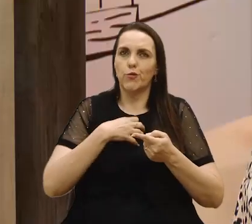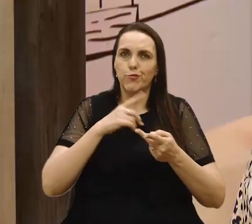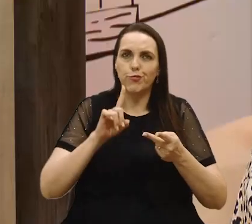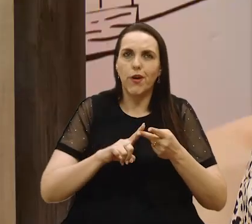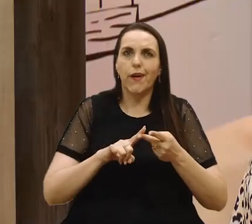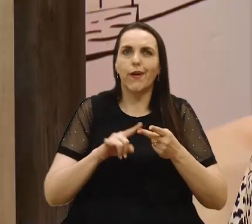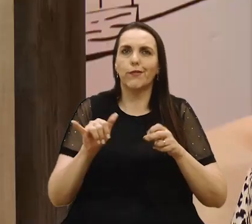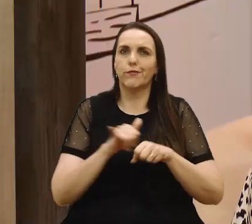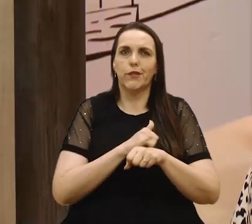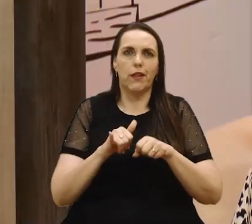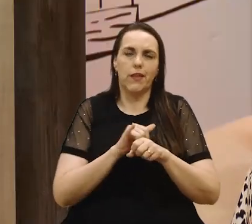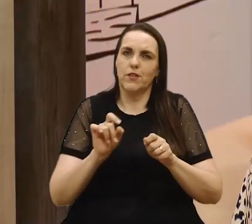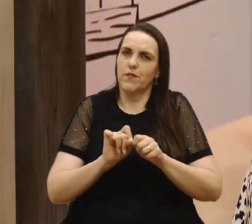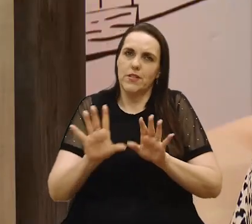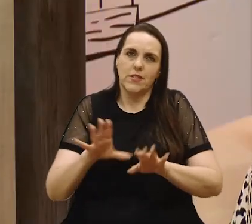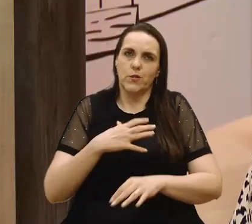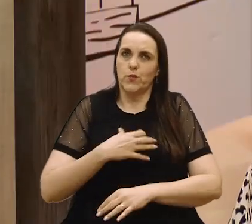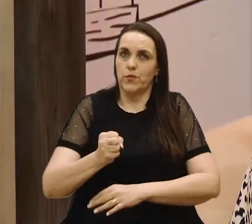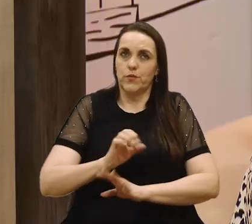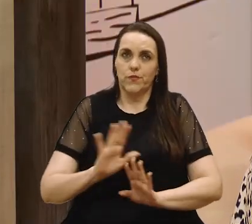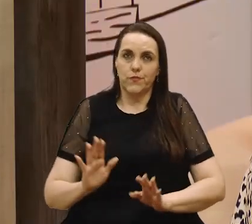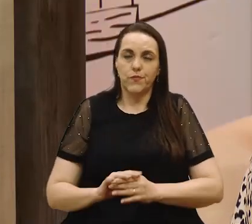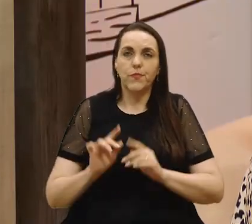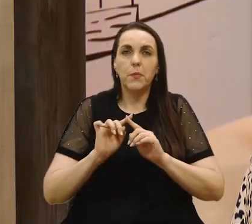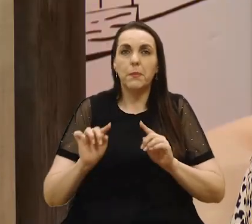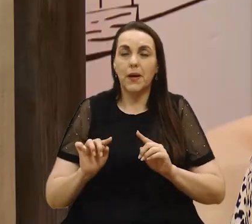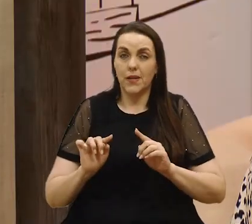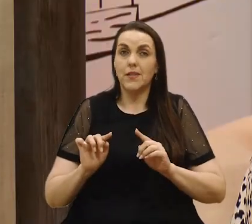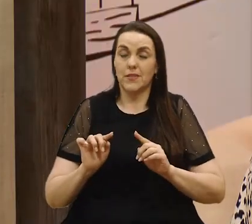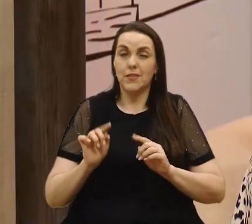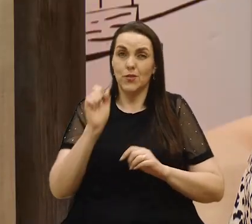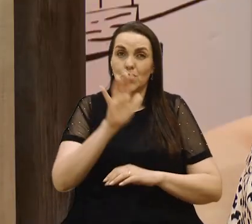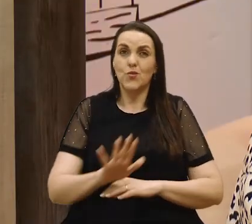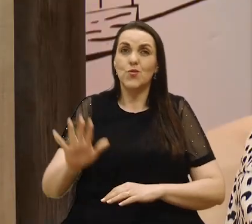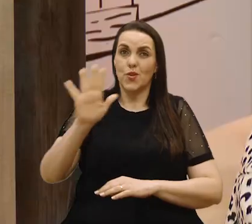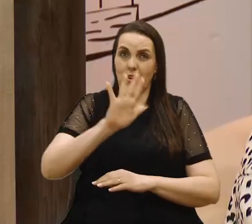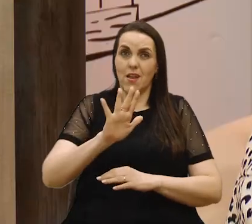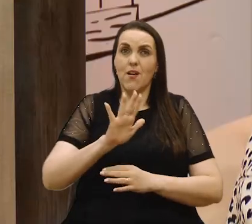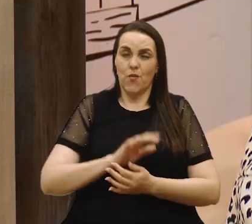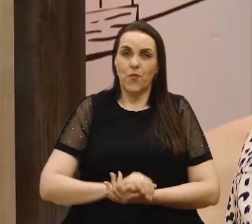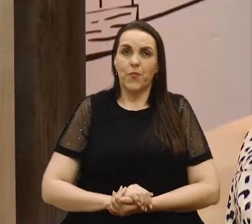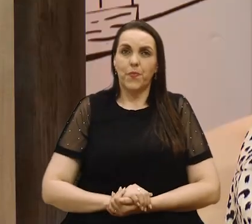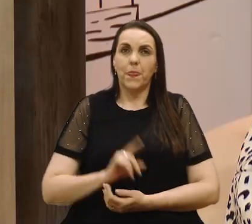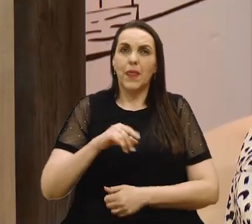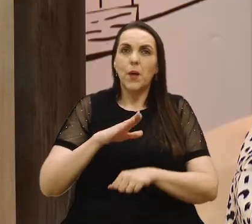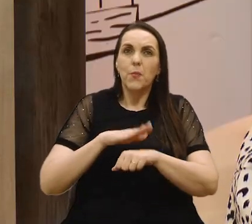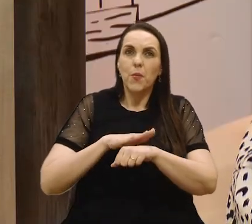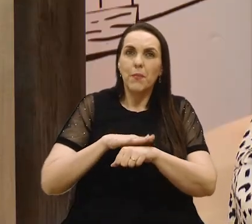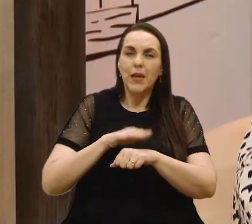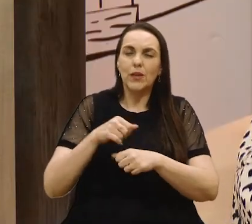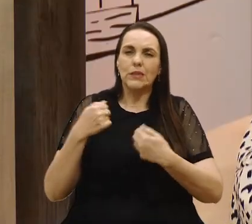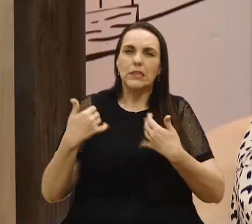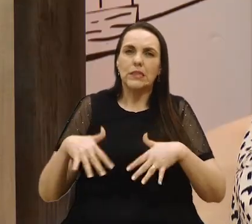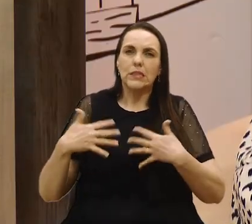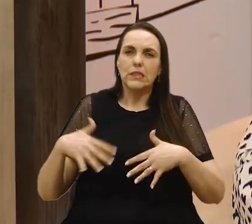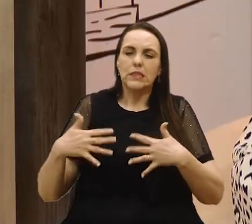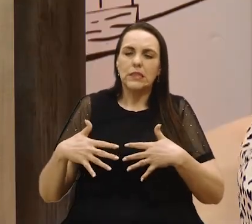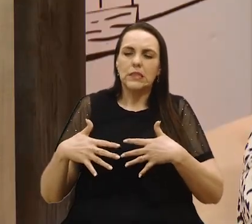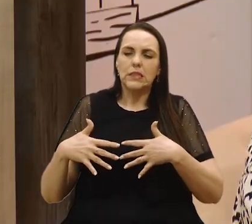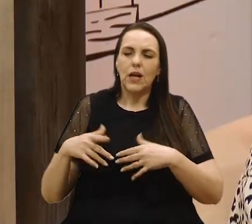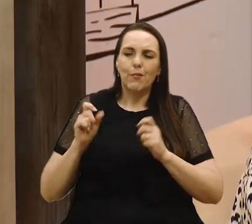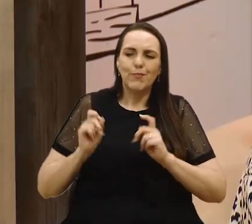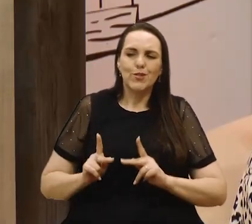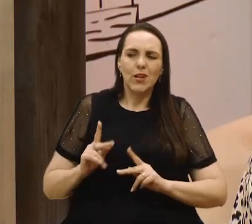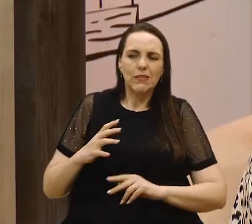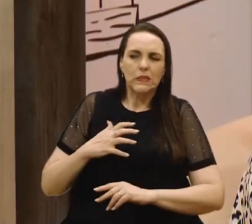maneira, o seu jeito de agir. Mas, assim, de uma maneira geral, o momento do desespero que